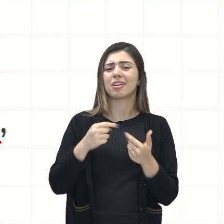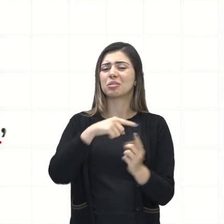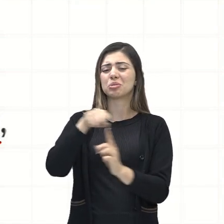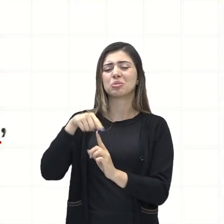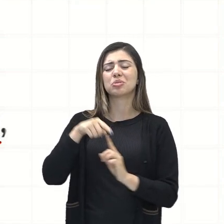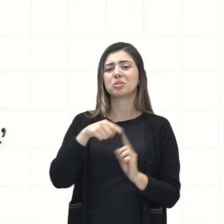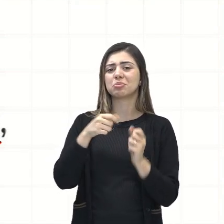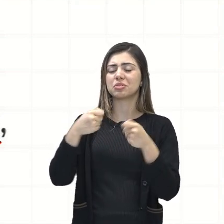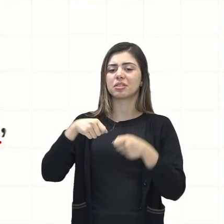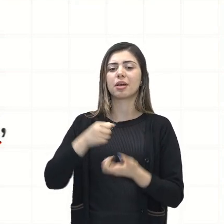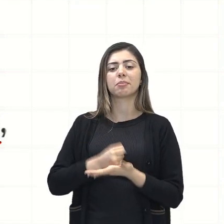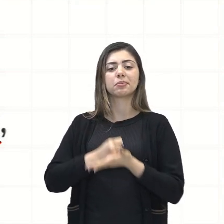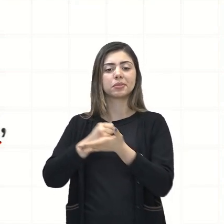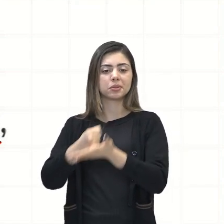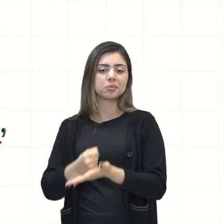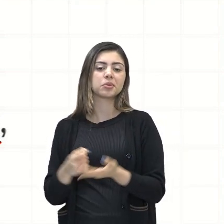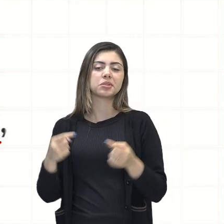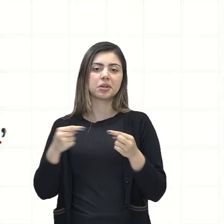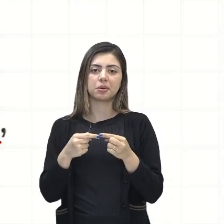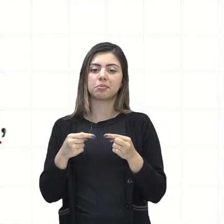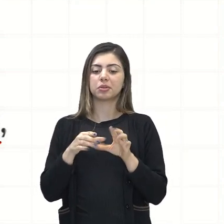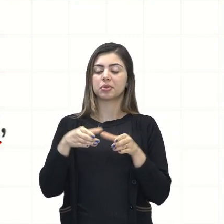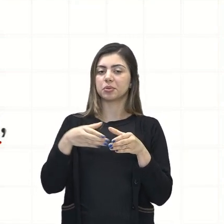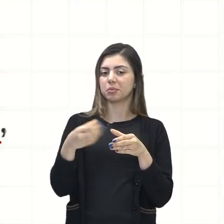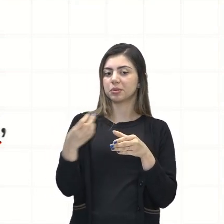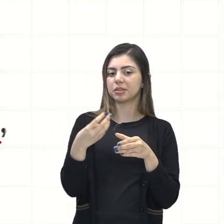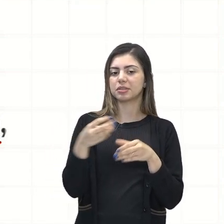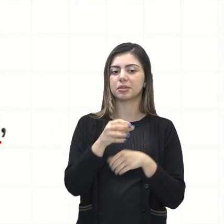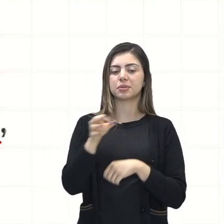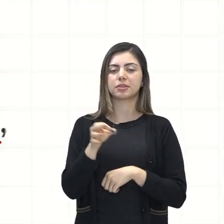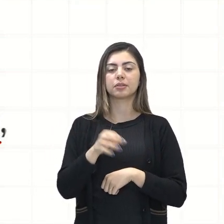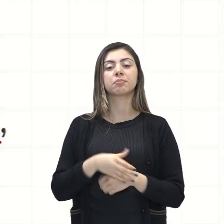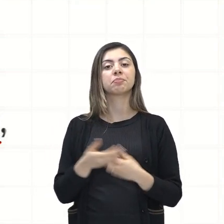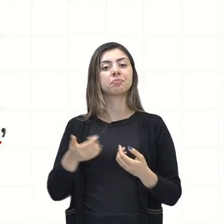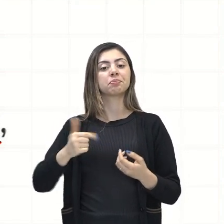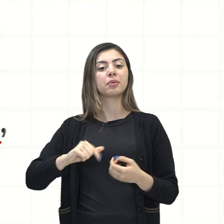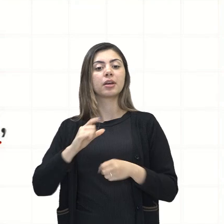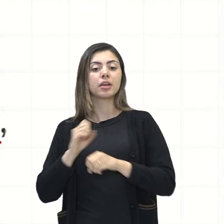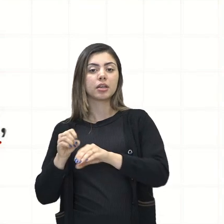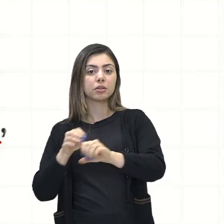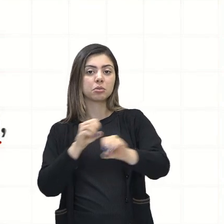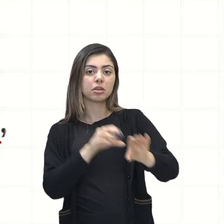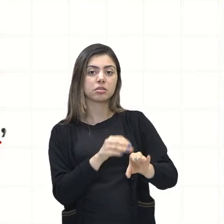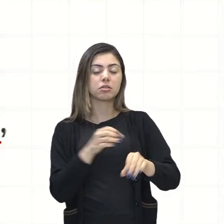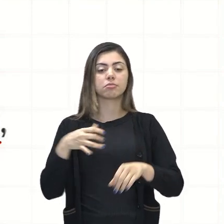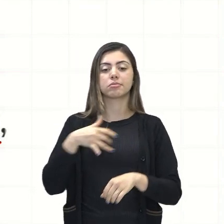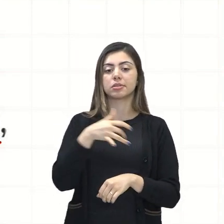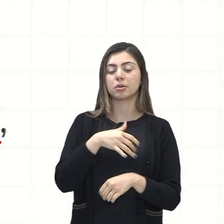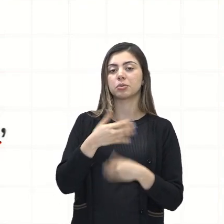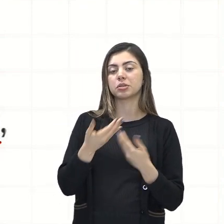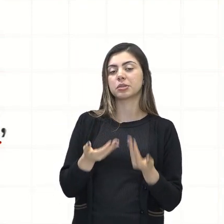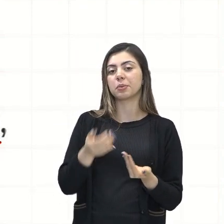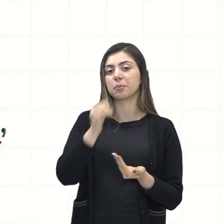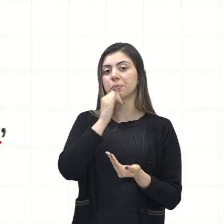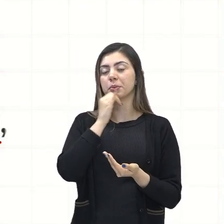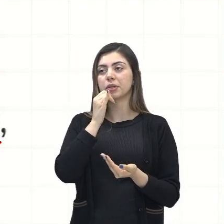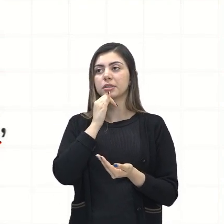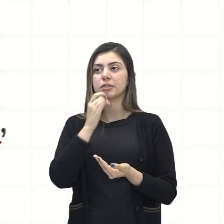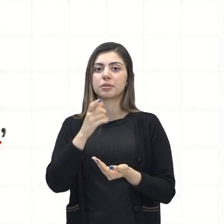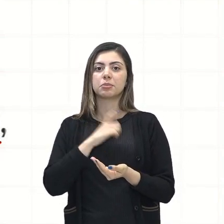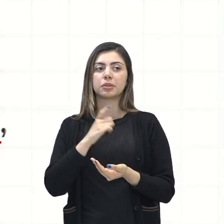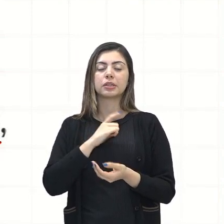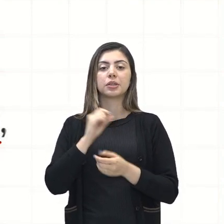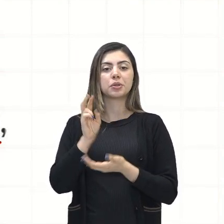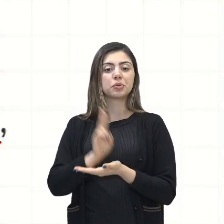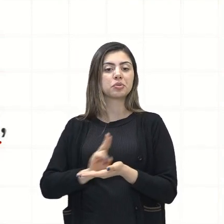formas de transporte estão inseridas aqui dentro do setor terciário. Educação e saúde. Então, estabelecimentos como